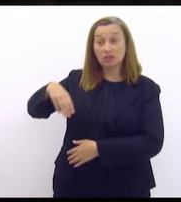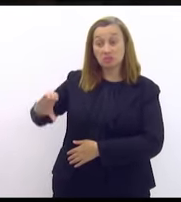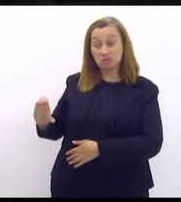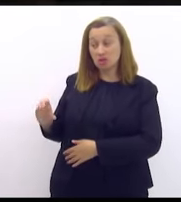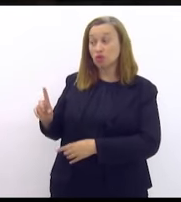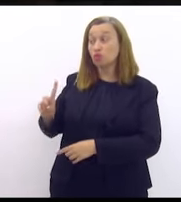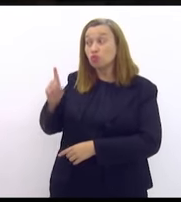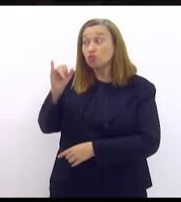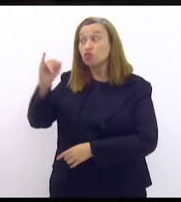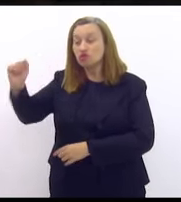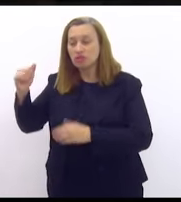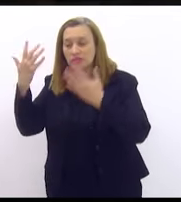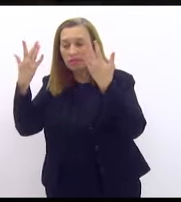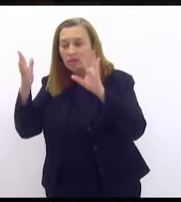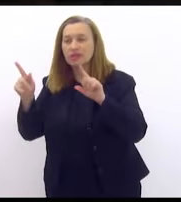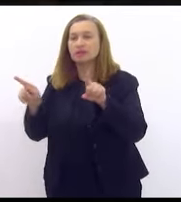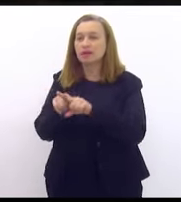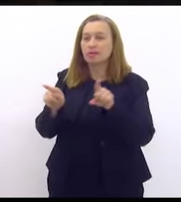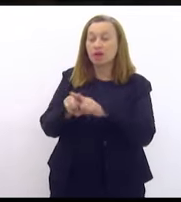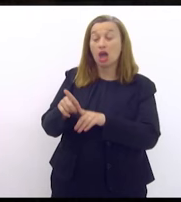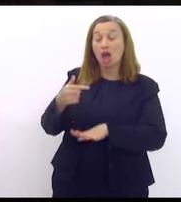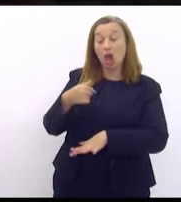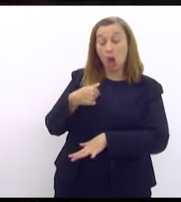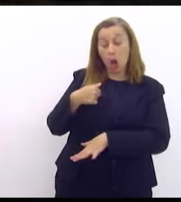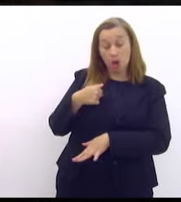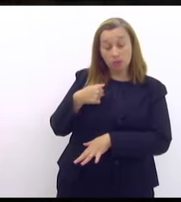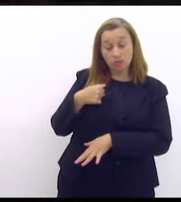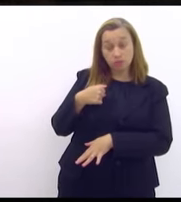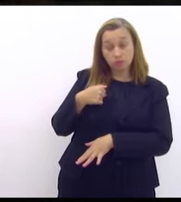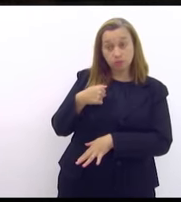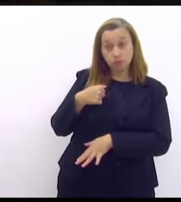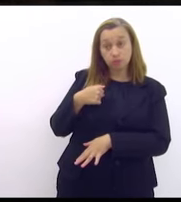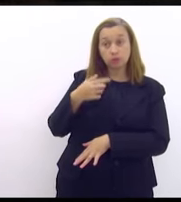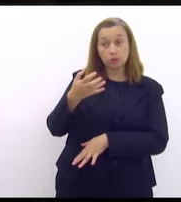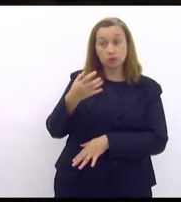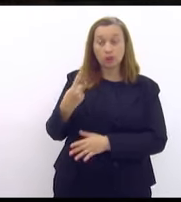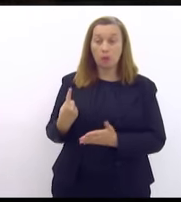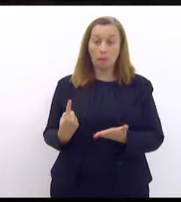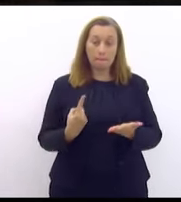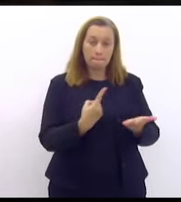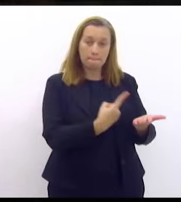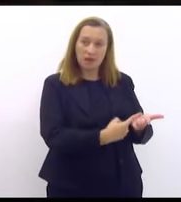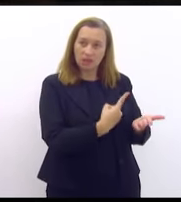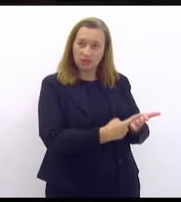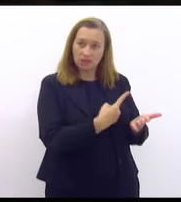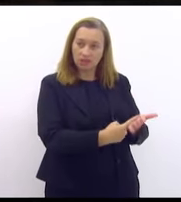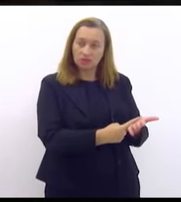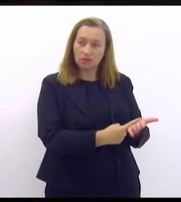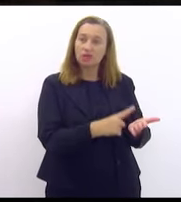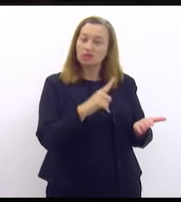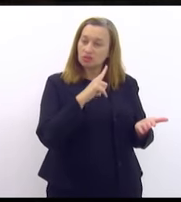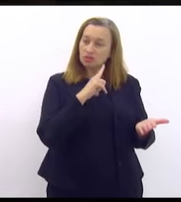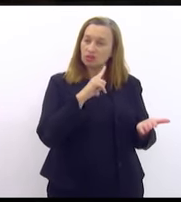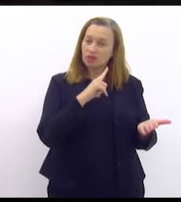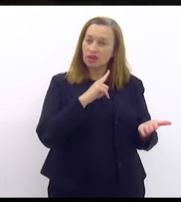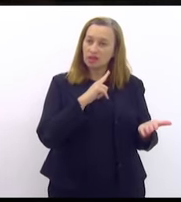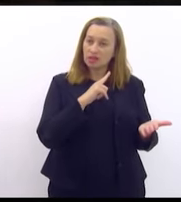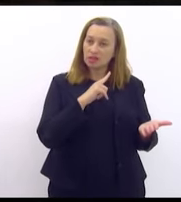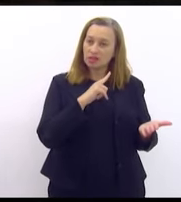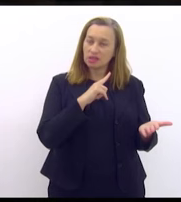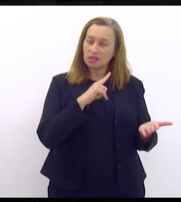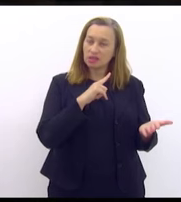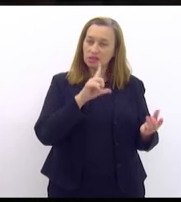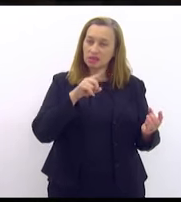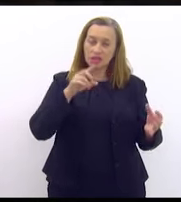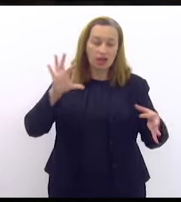elogie. Quisera eu que o PAC tivesse linkado aos